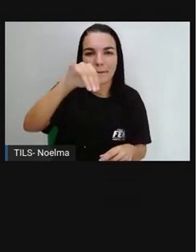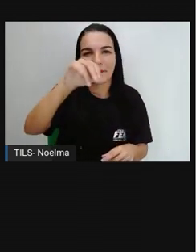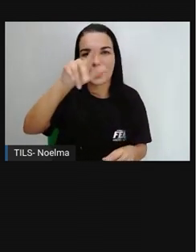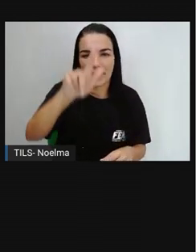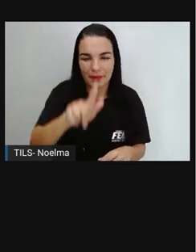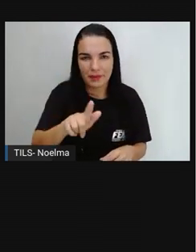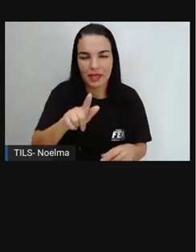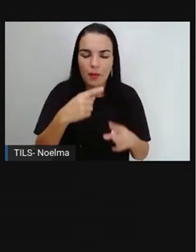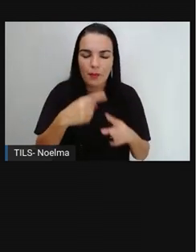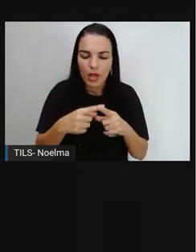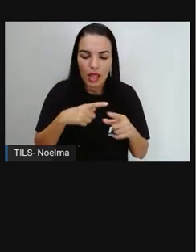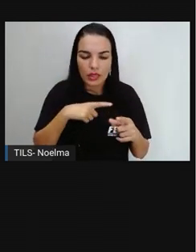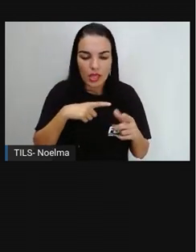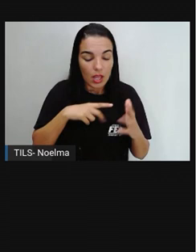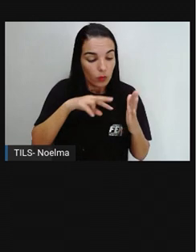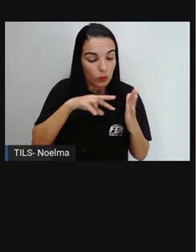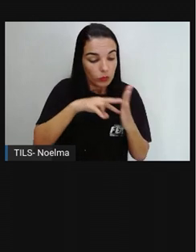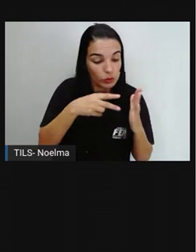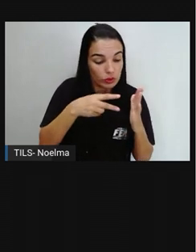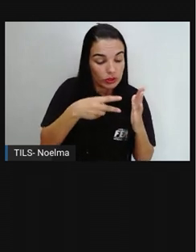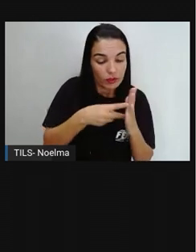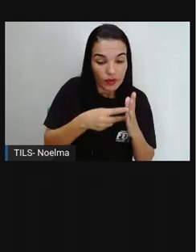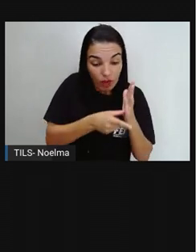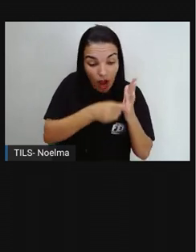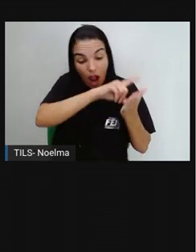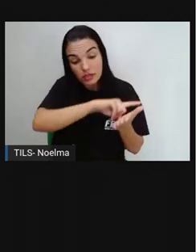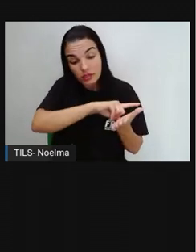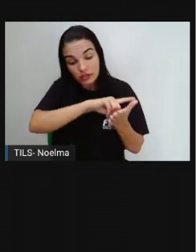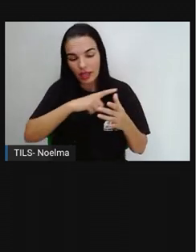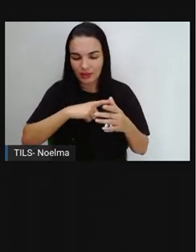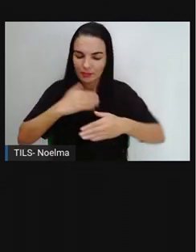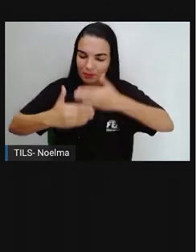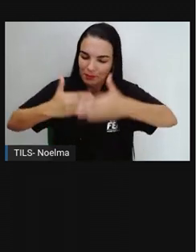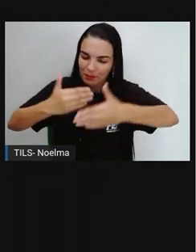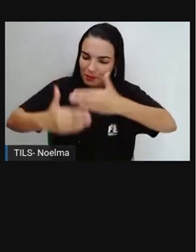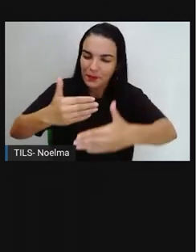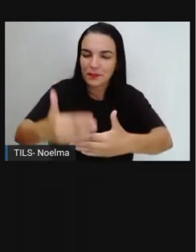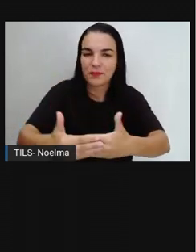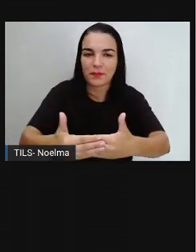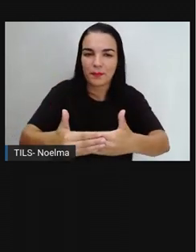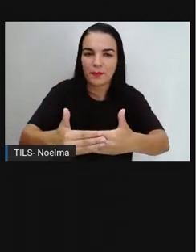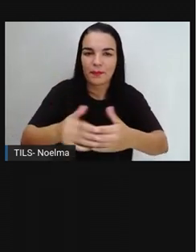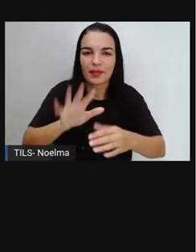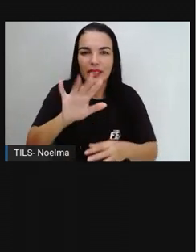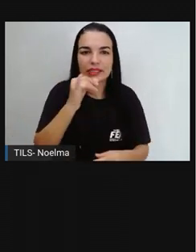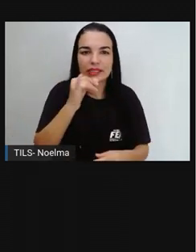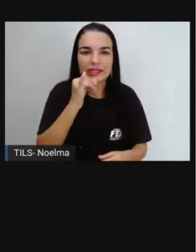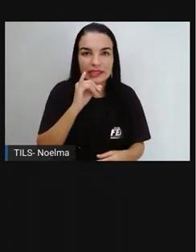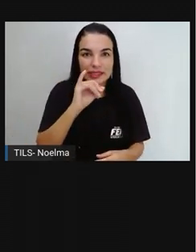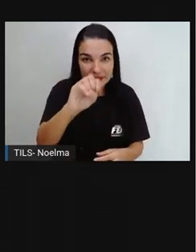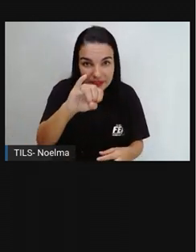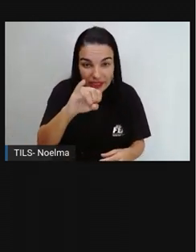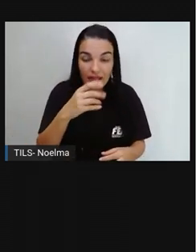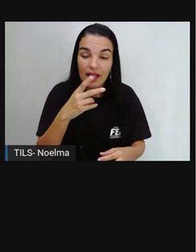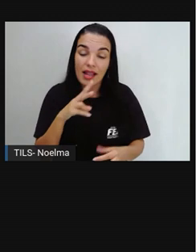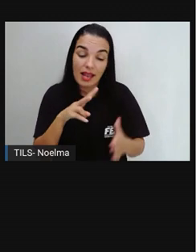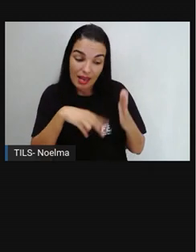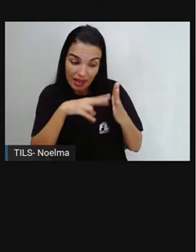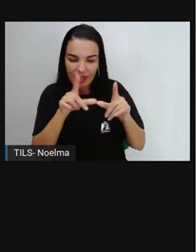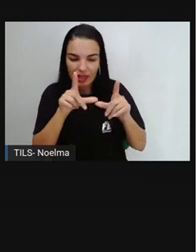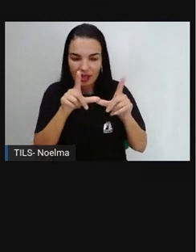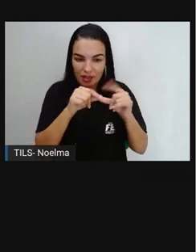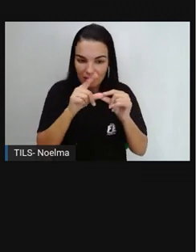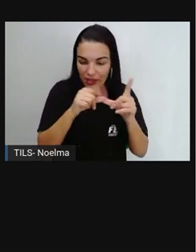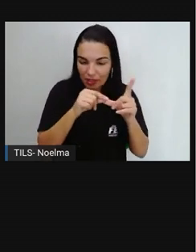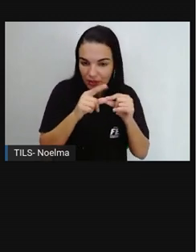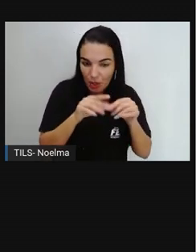anteriormente interfere na construção do sentido posterior. Se lemos um texto sobre o mar, a estrela deve